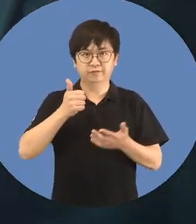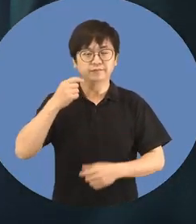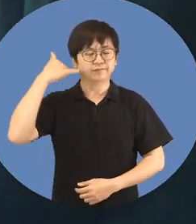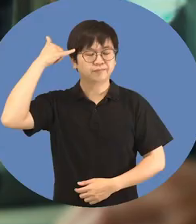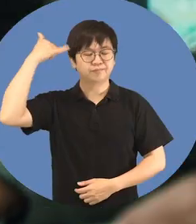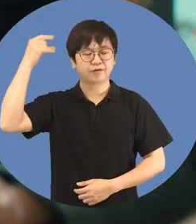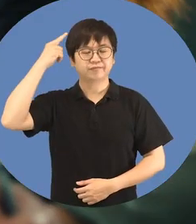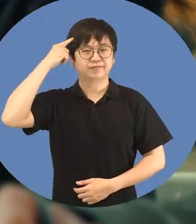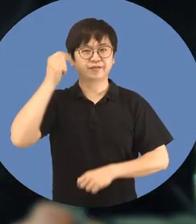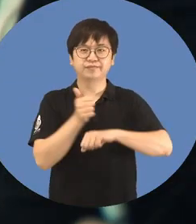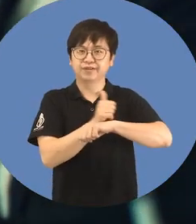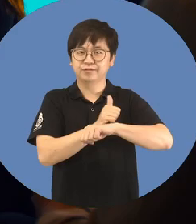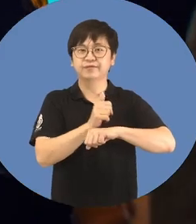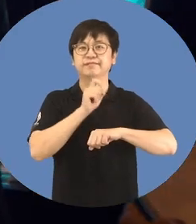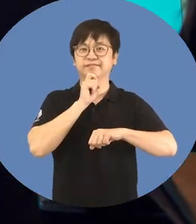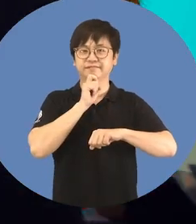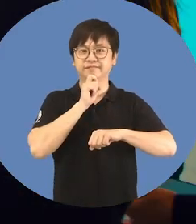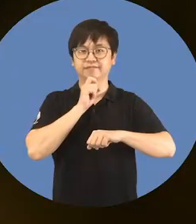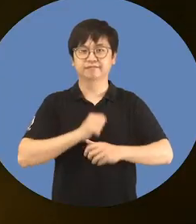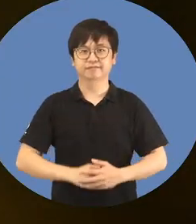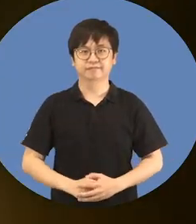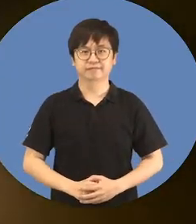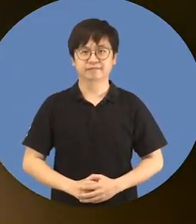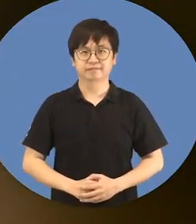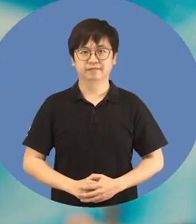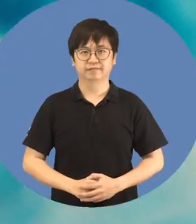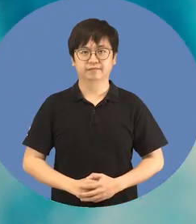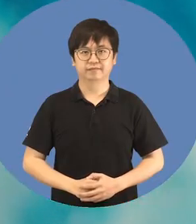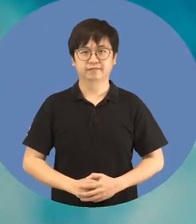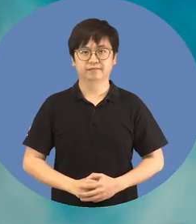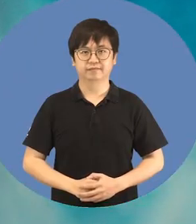Temos a oportunidade de concretizar os nossos sonhos.